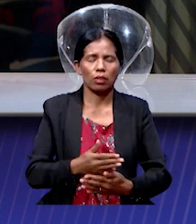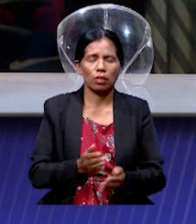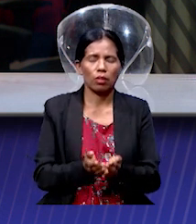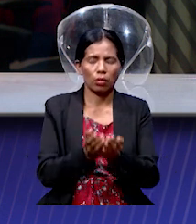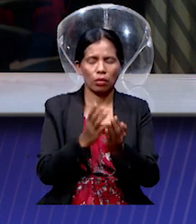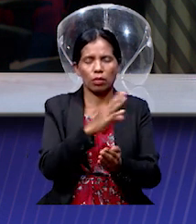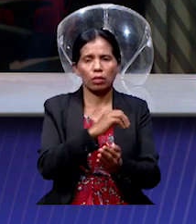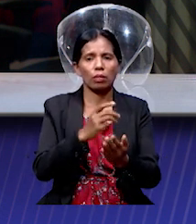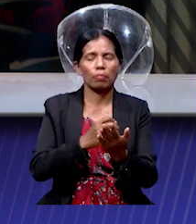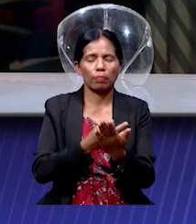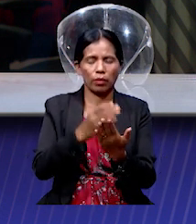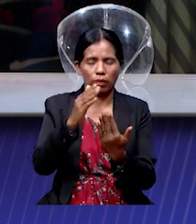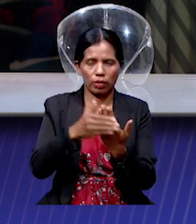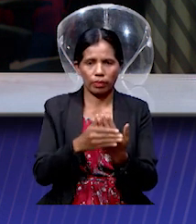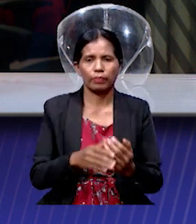COVID.